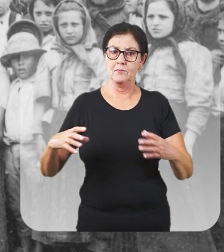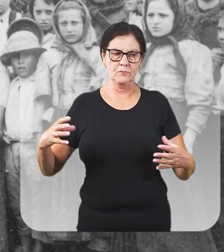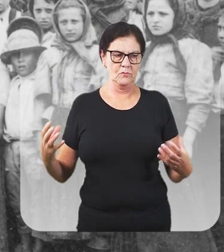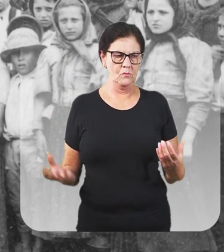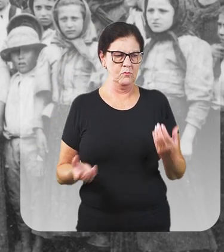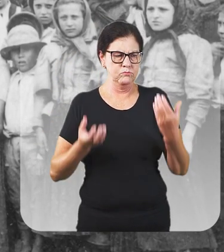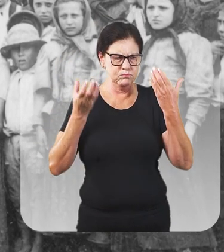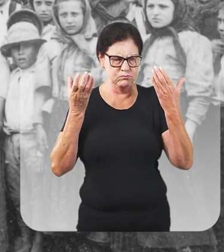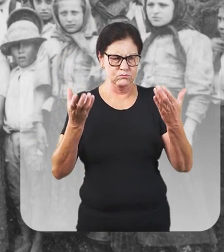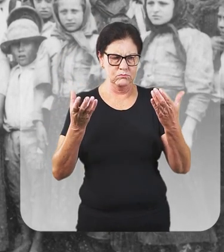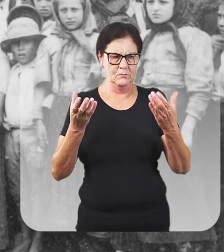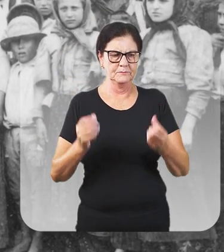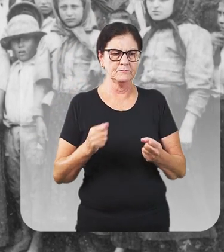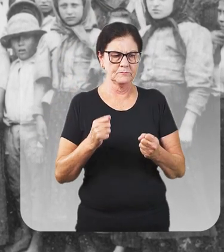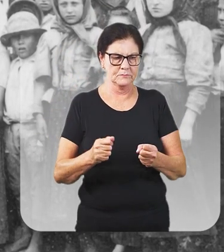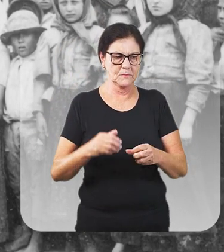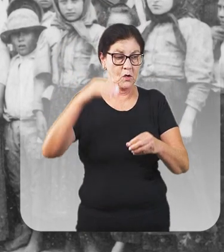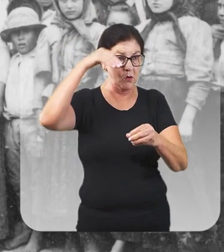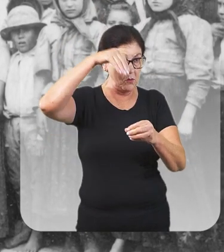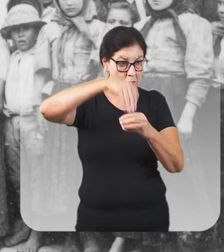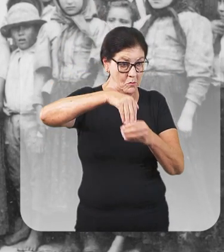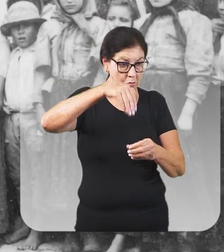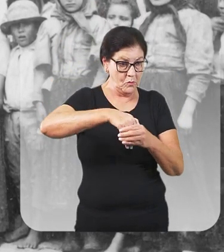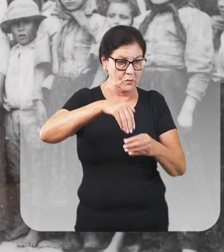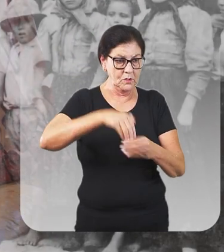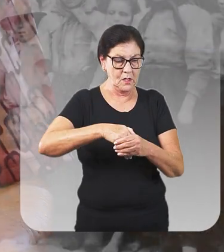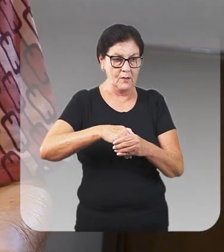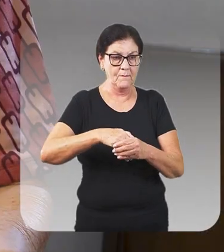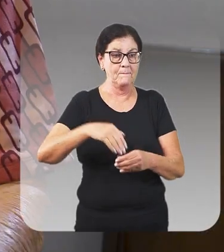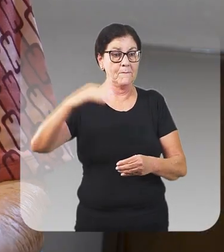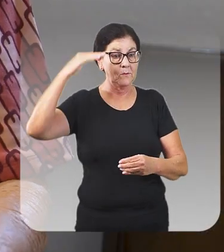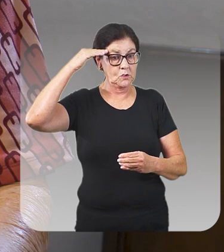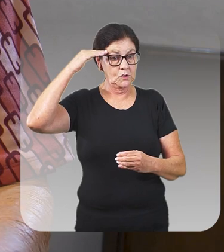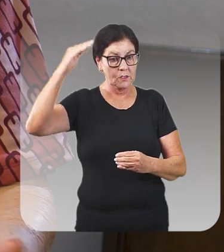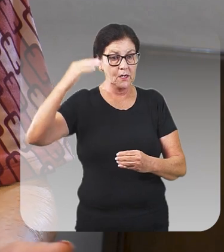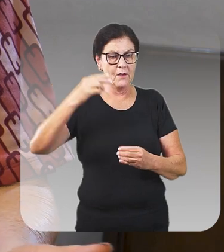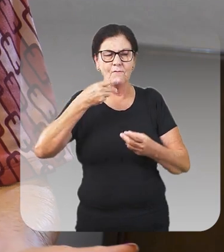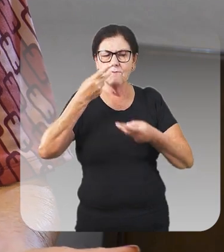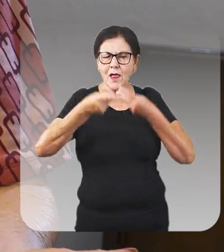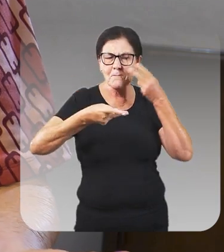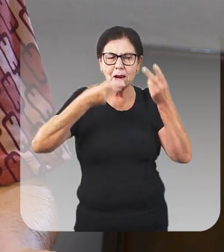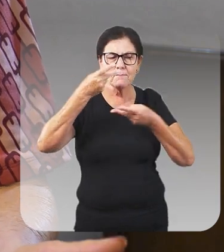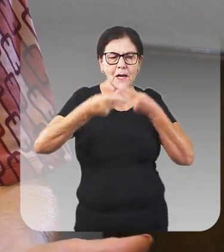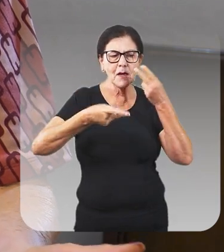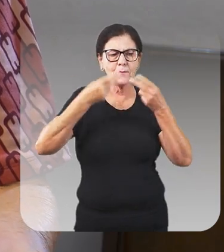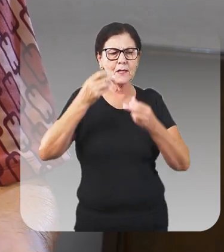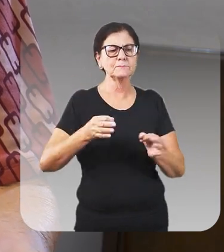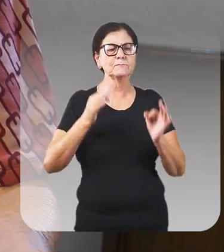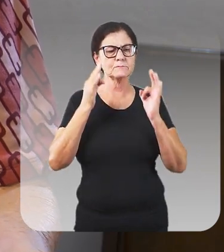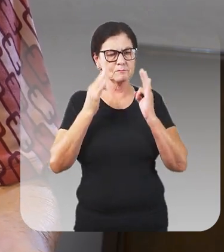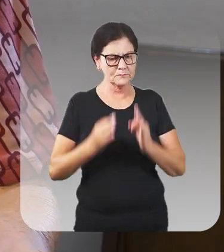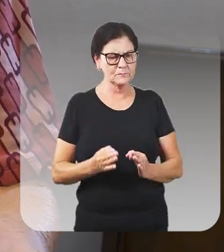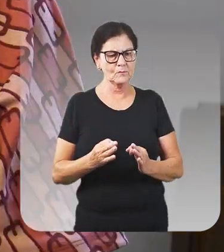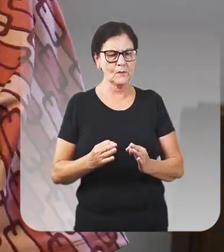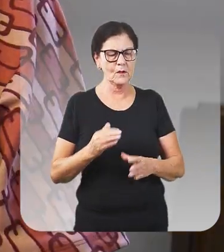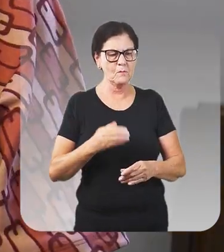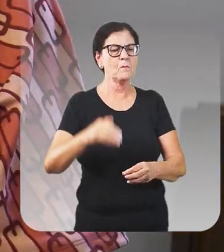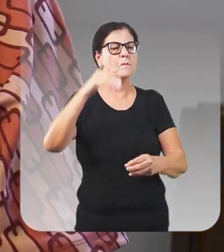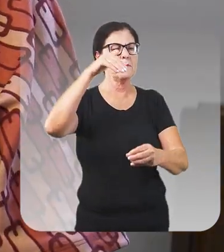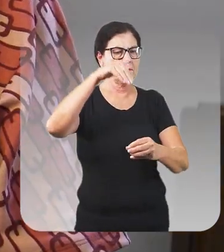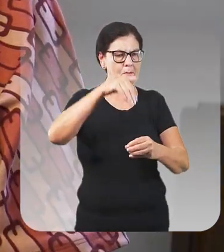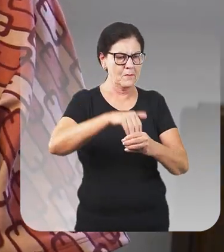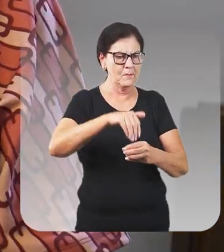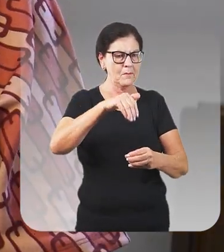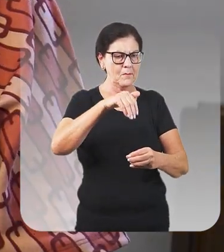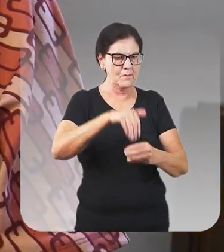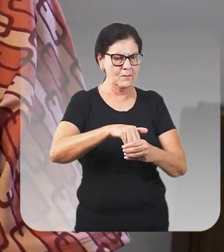fazendeiros votavam em quem o fazendeiro mandasse. Por quê? Porque a votação era a descoberta e tinha